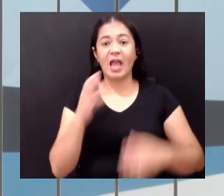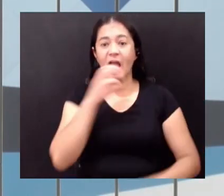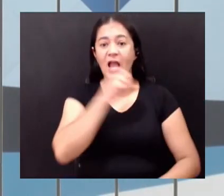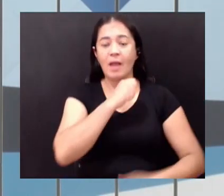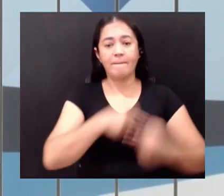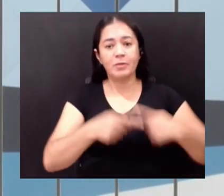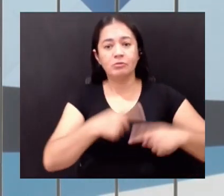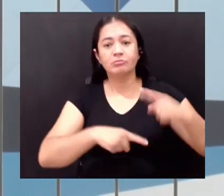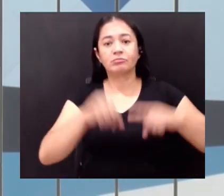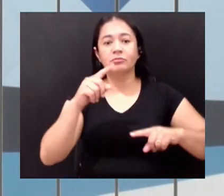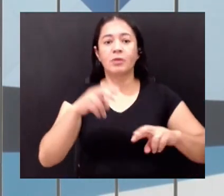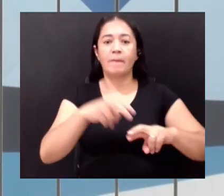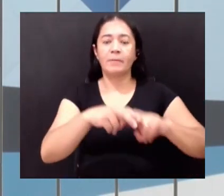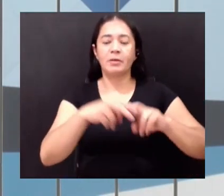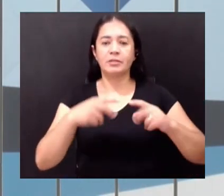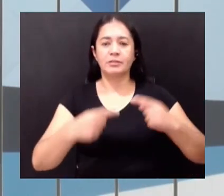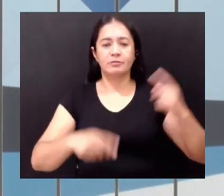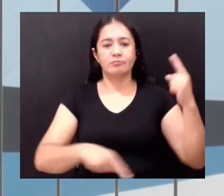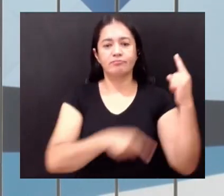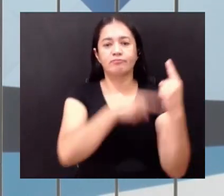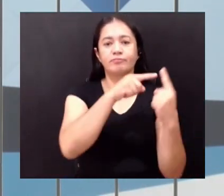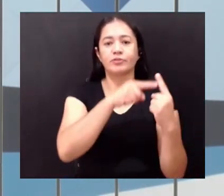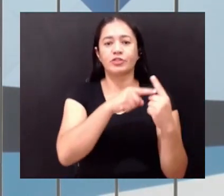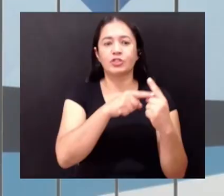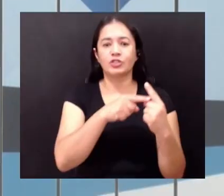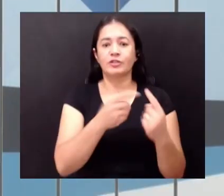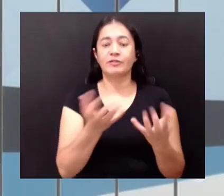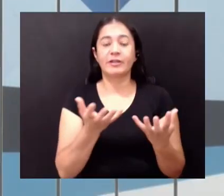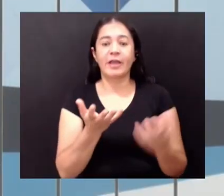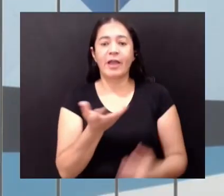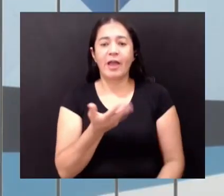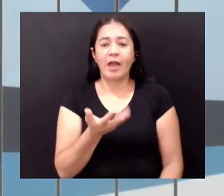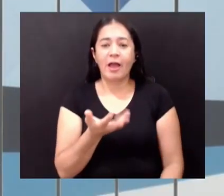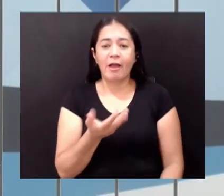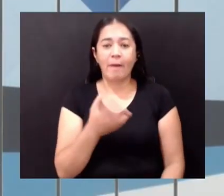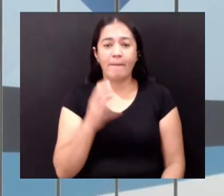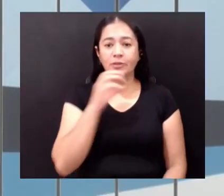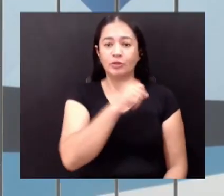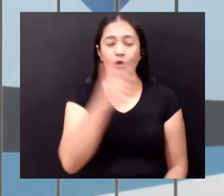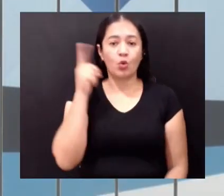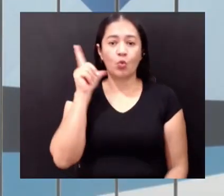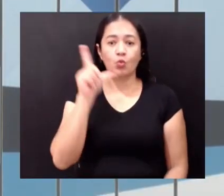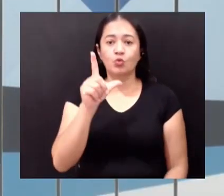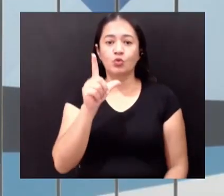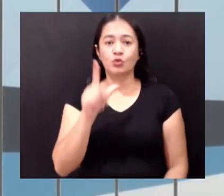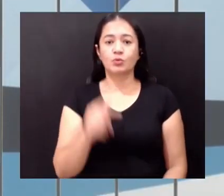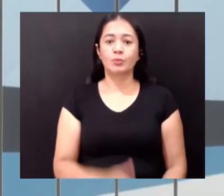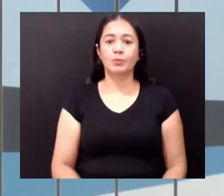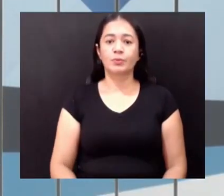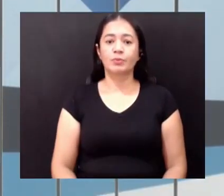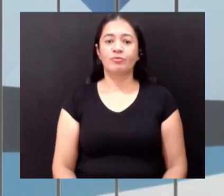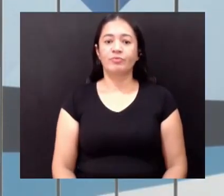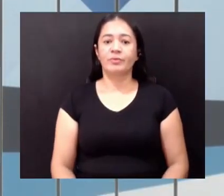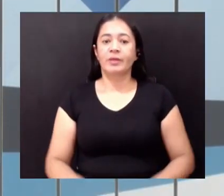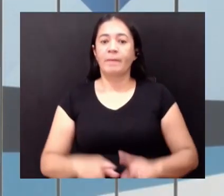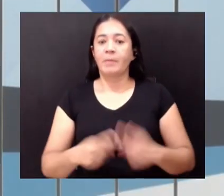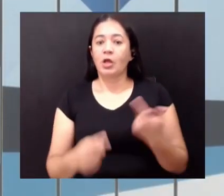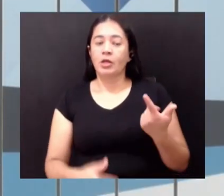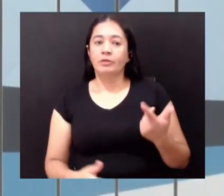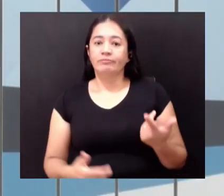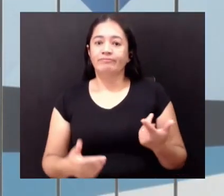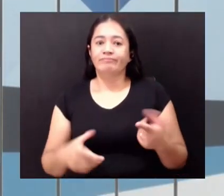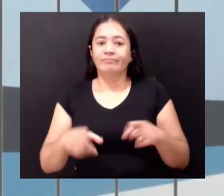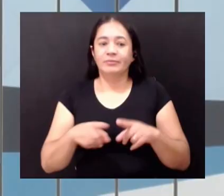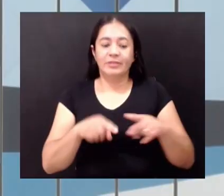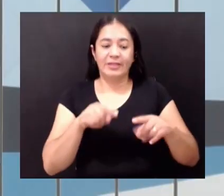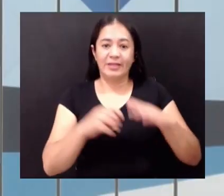mais agressivas para poder ganhar mais rápido, né, conquistar esses novos cargos. Mas, por um outro lado, essa empresa ela vai acabar perdendo